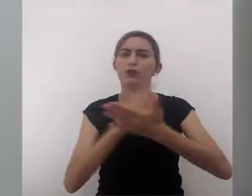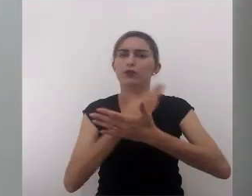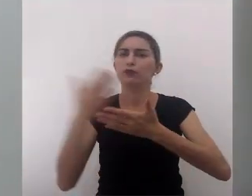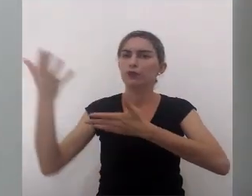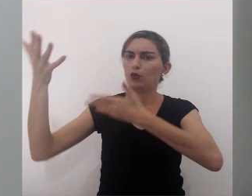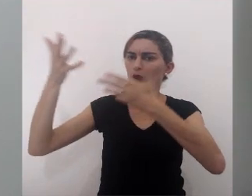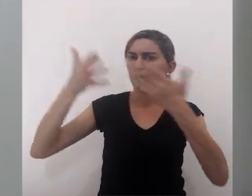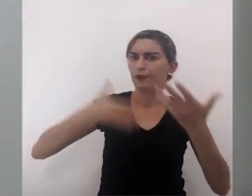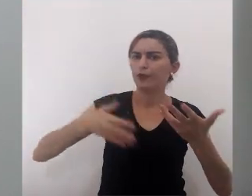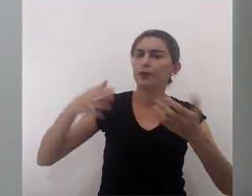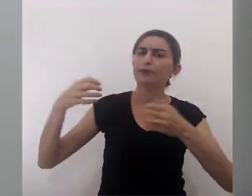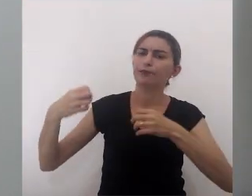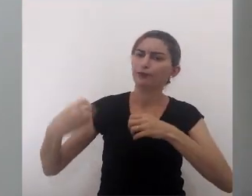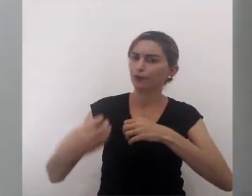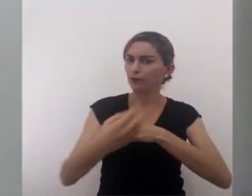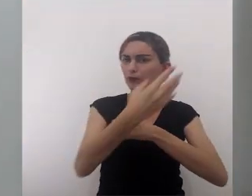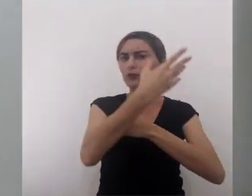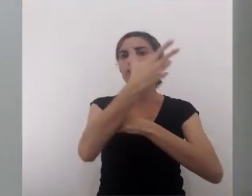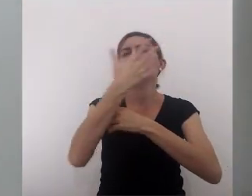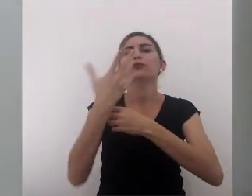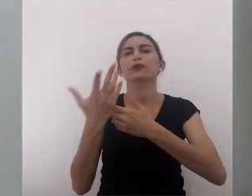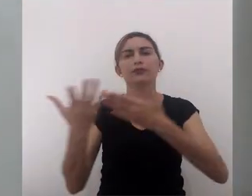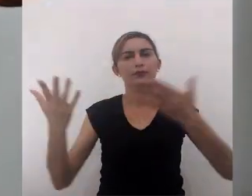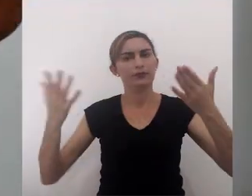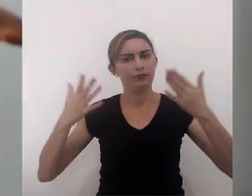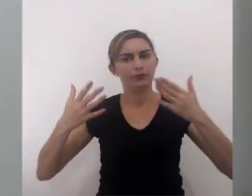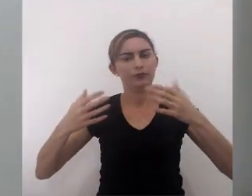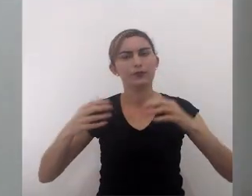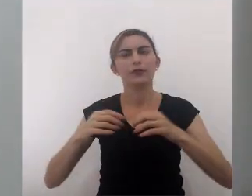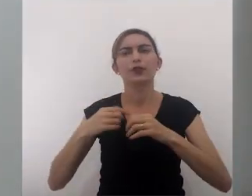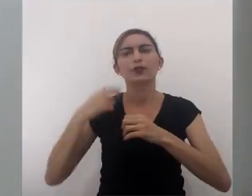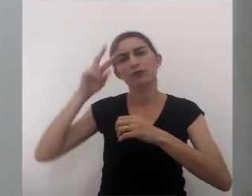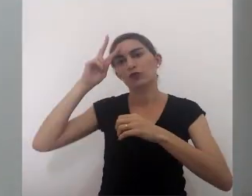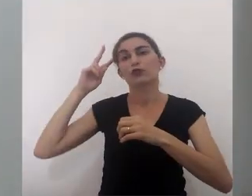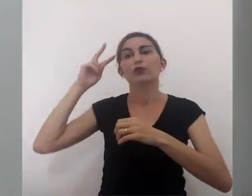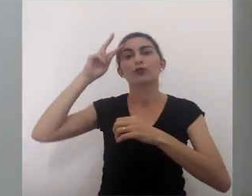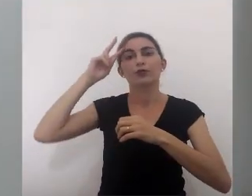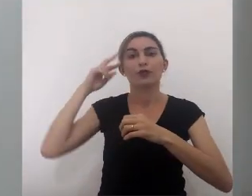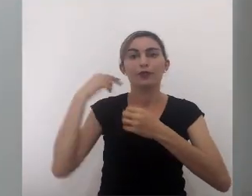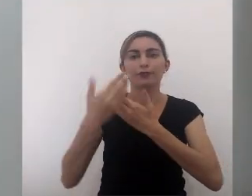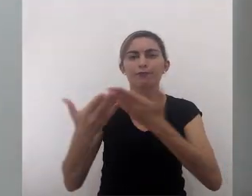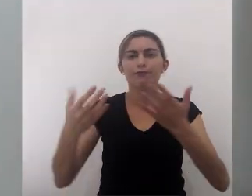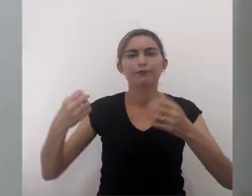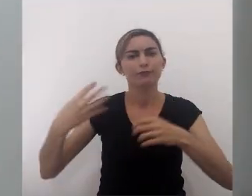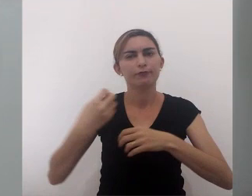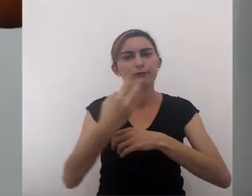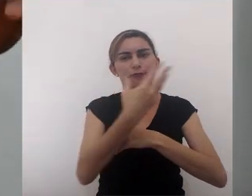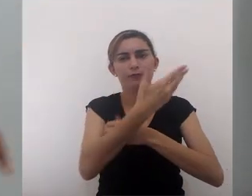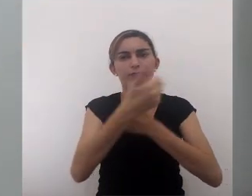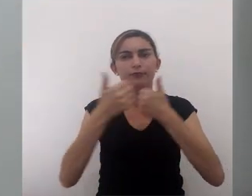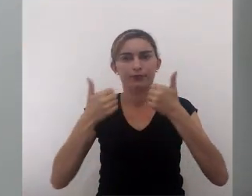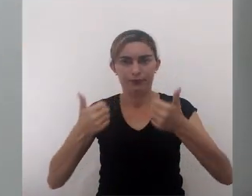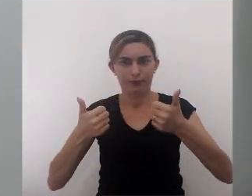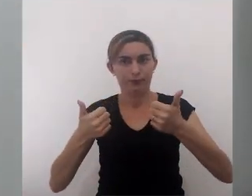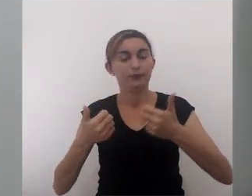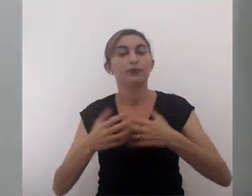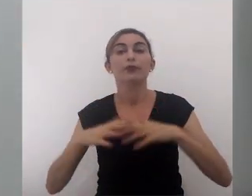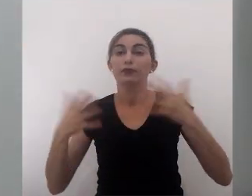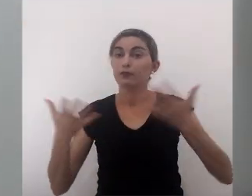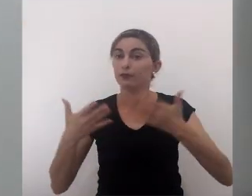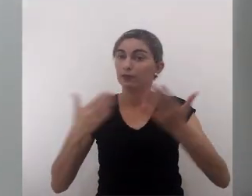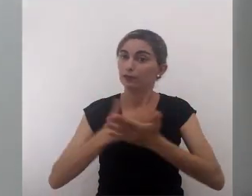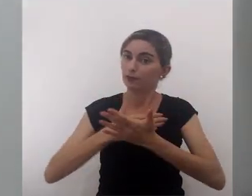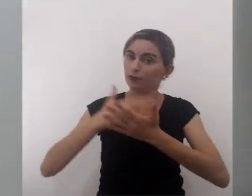vos convido a navegar nesta grande nave da história, nessa viagem à história,